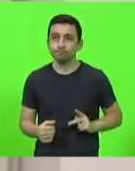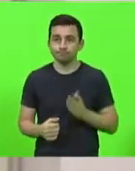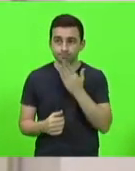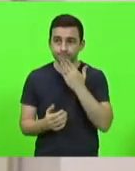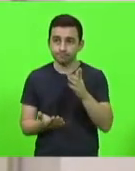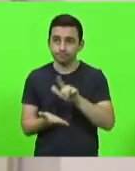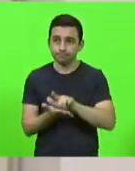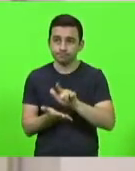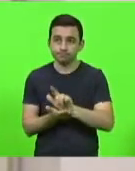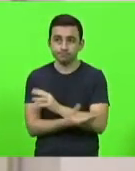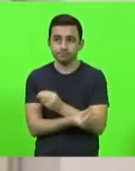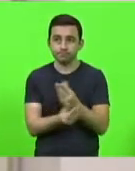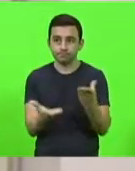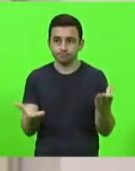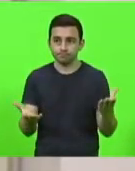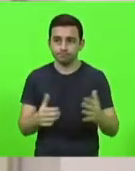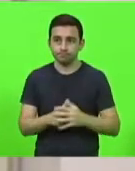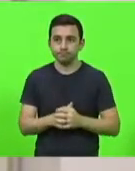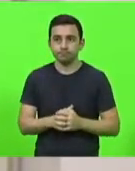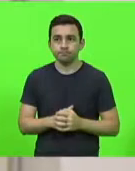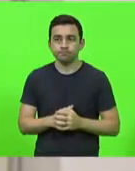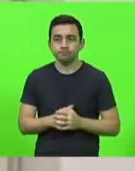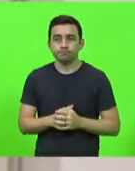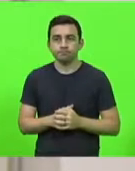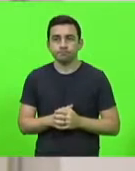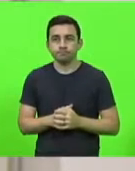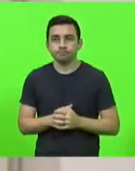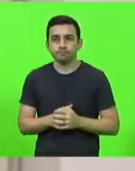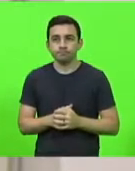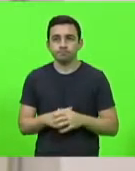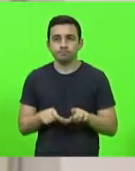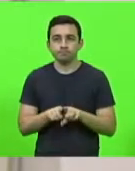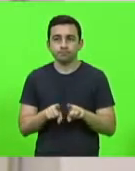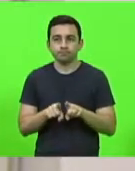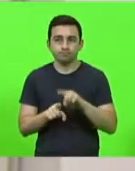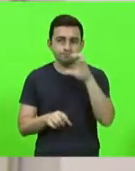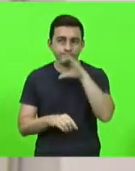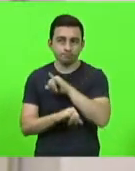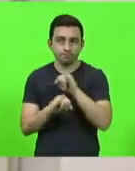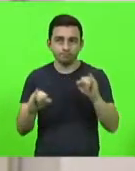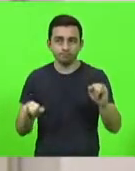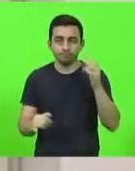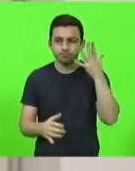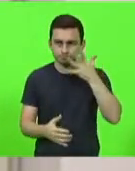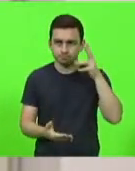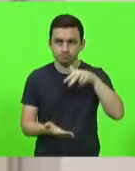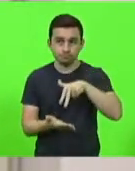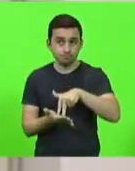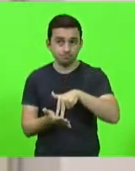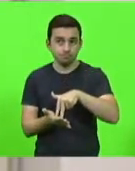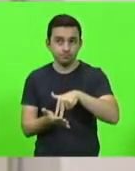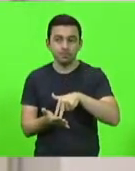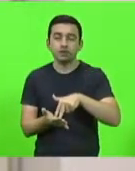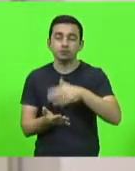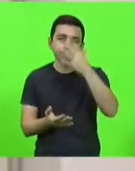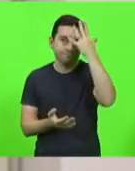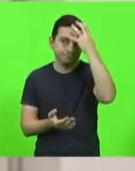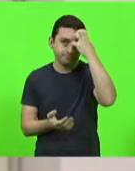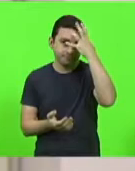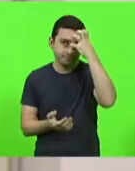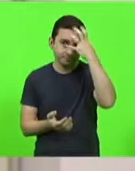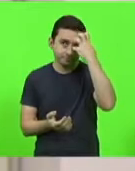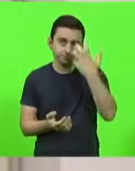procedesse à distribuição. Breves comunicações. Fizeram uso da palavra os senhores deputados Ismael dos Santos,